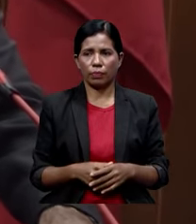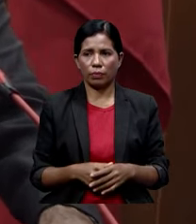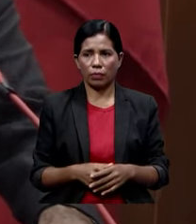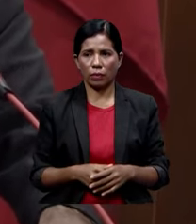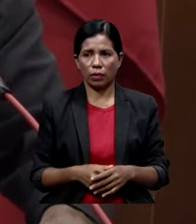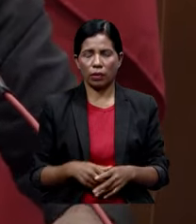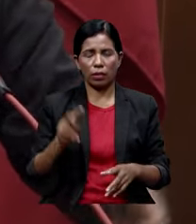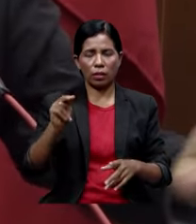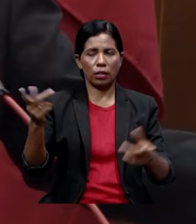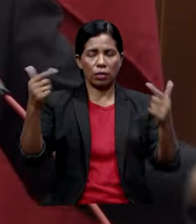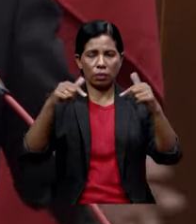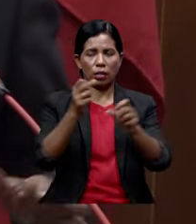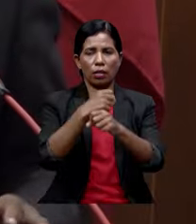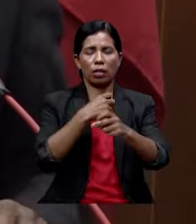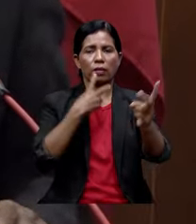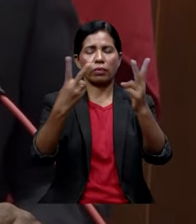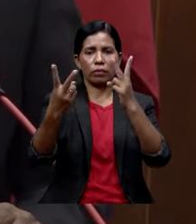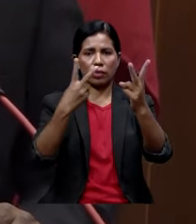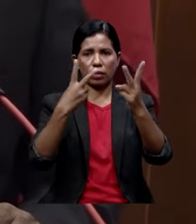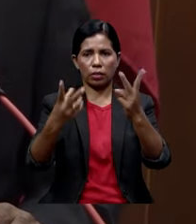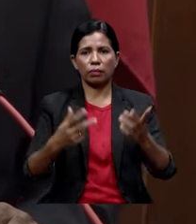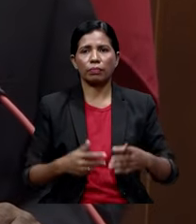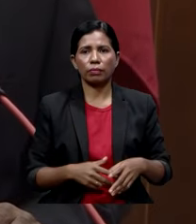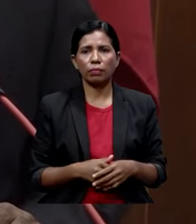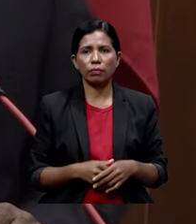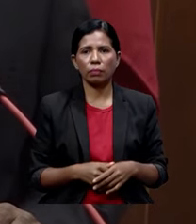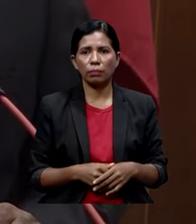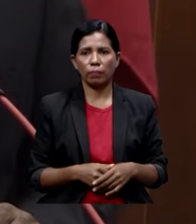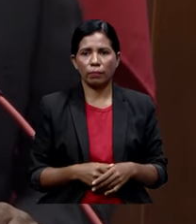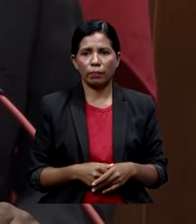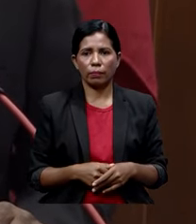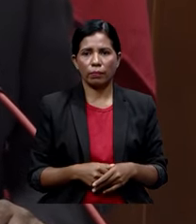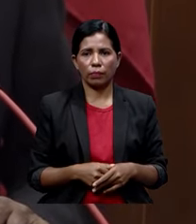Nimai, alô visita a tu